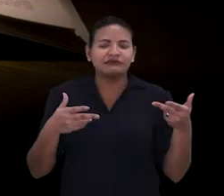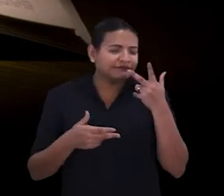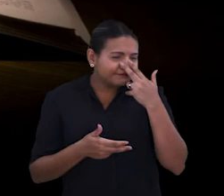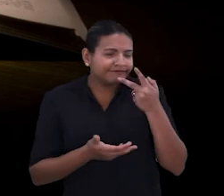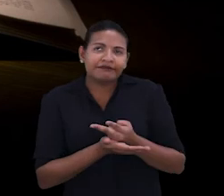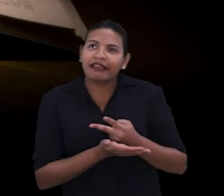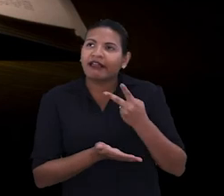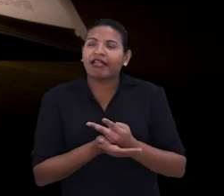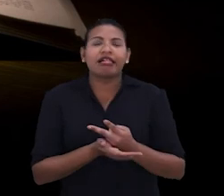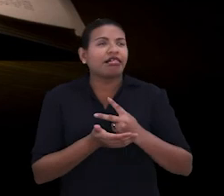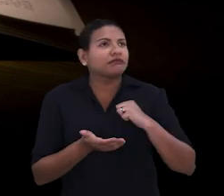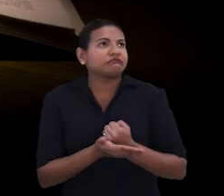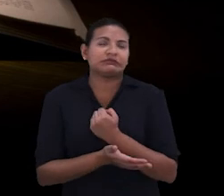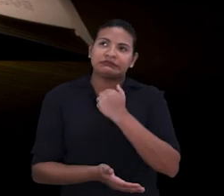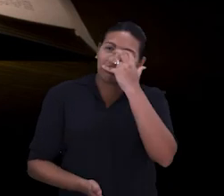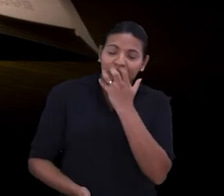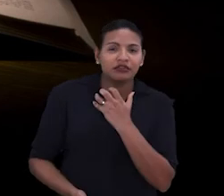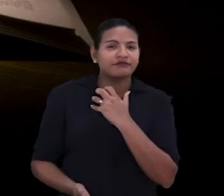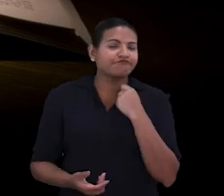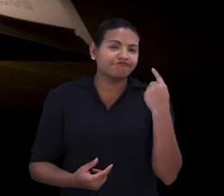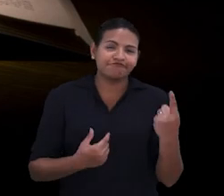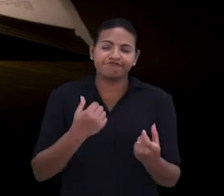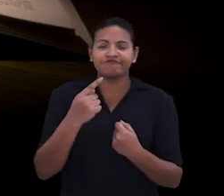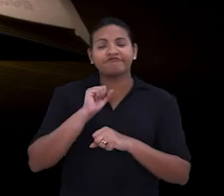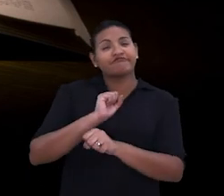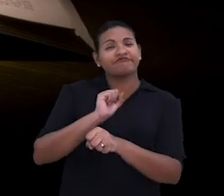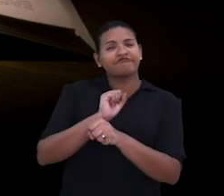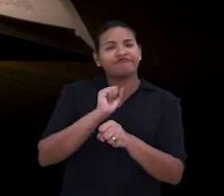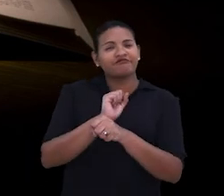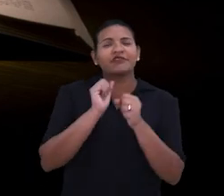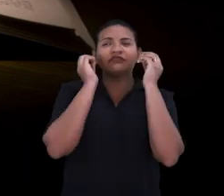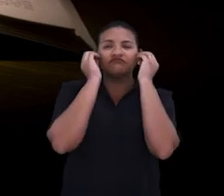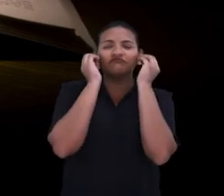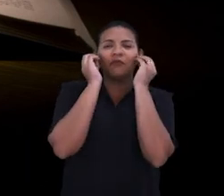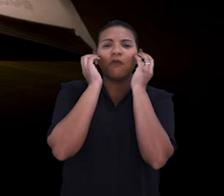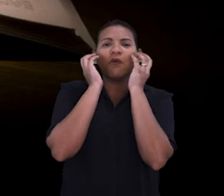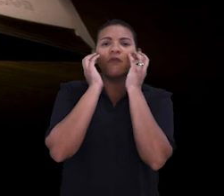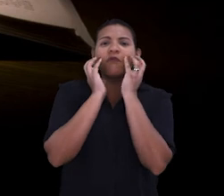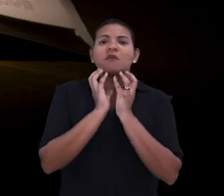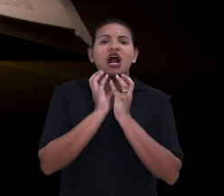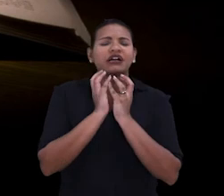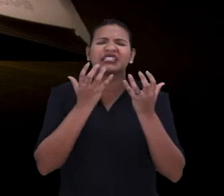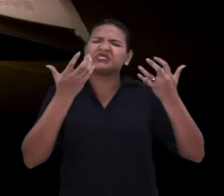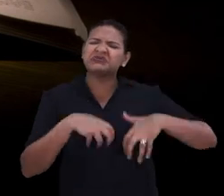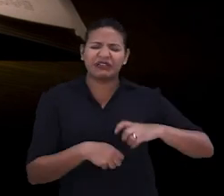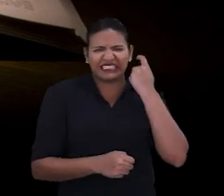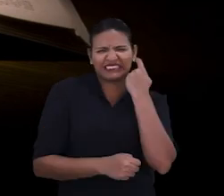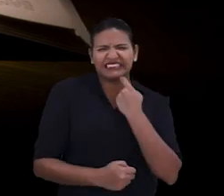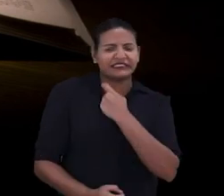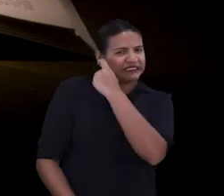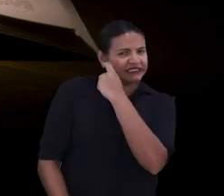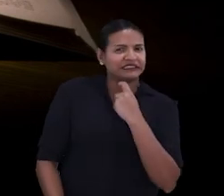e às vezes de rotina aborrecida. Muitos, aliás, deixam crescer a barba por causa disso. Para se ver livre do